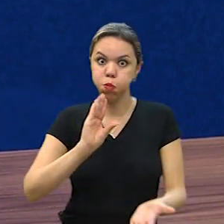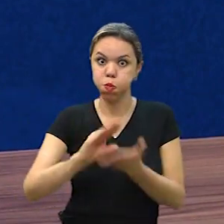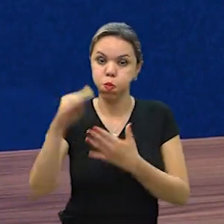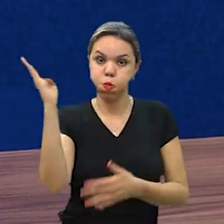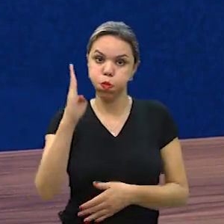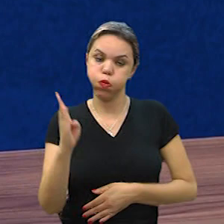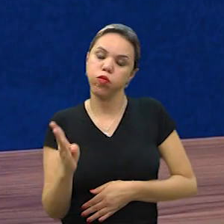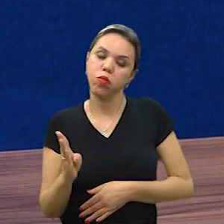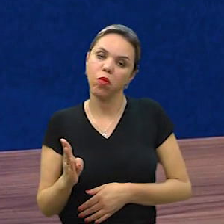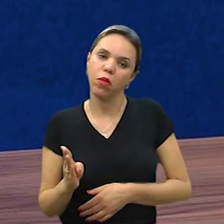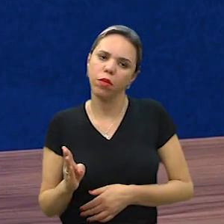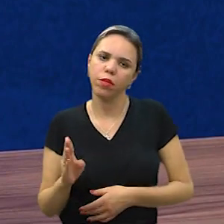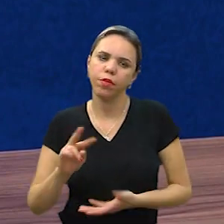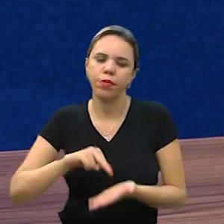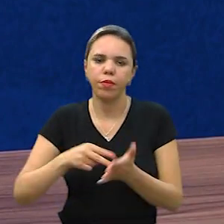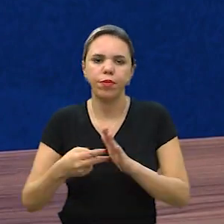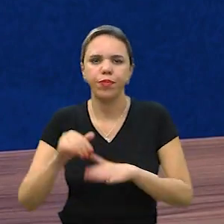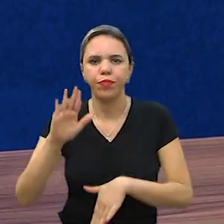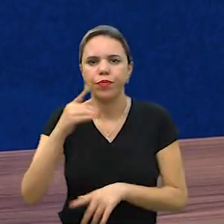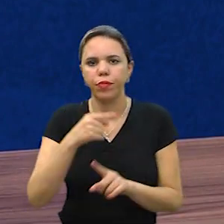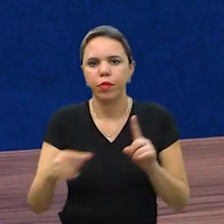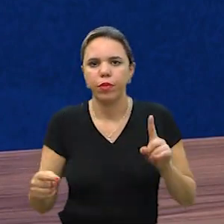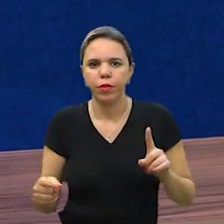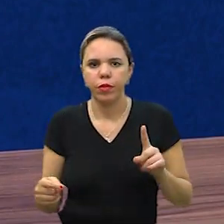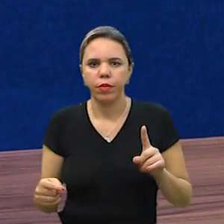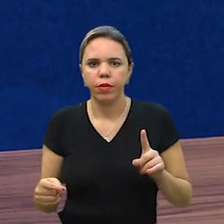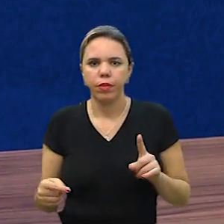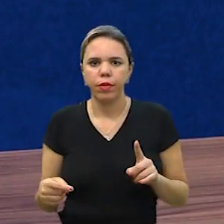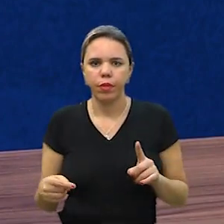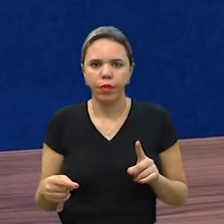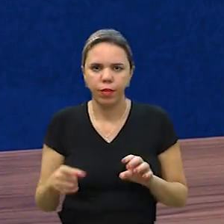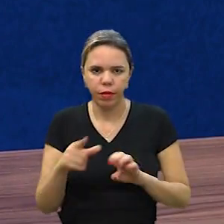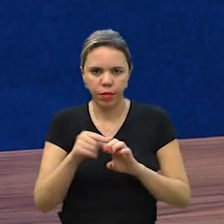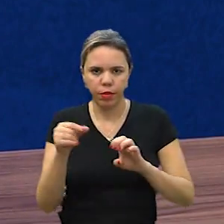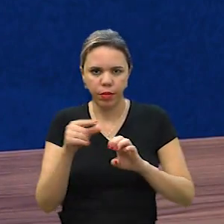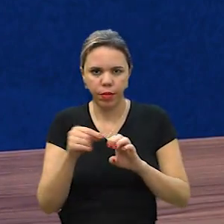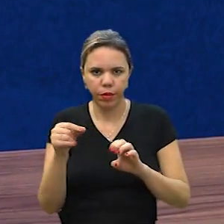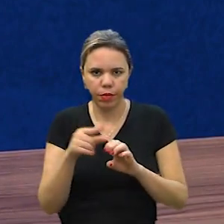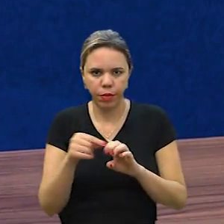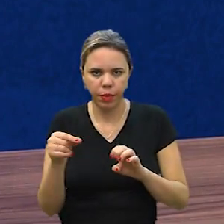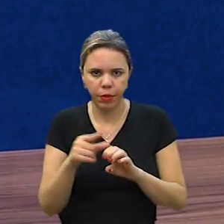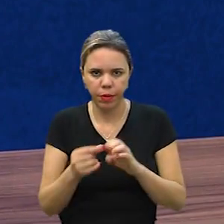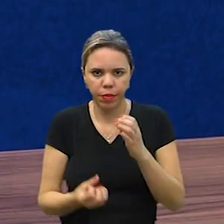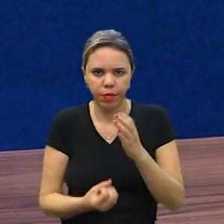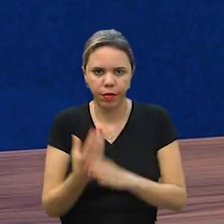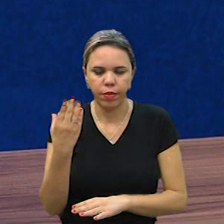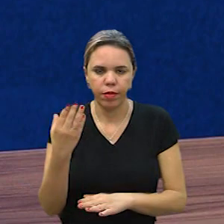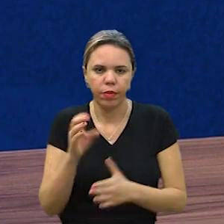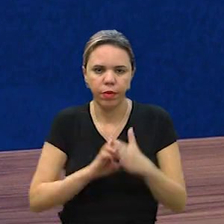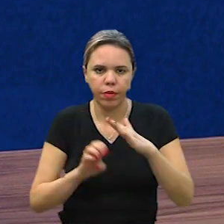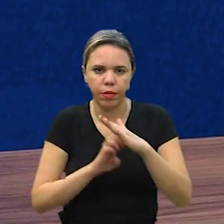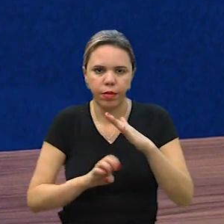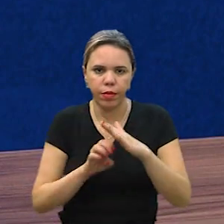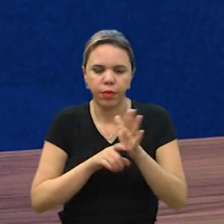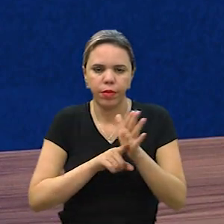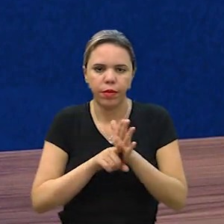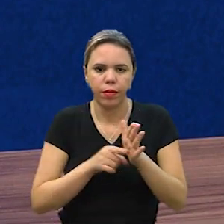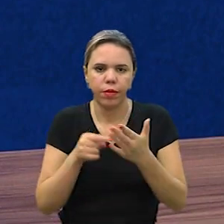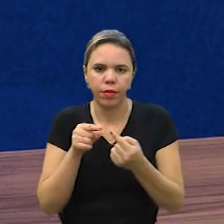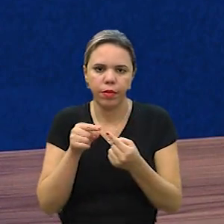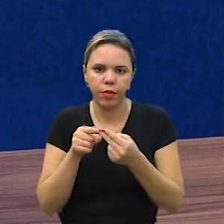no Brasil, ou seja, mais da metade dos empreendedores que empreendem, de acordo com